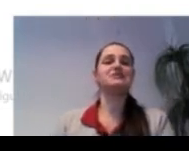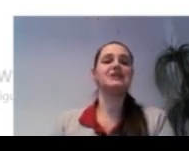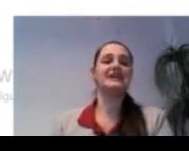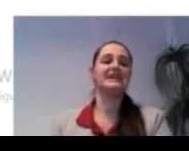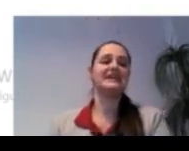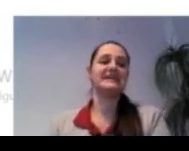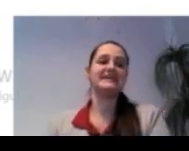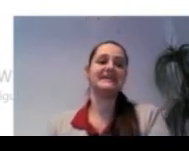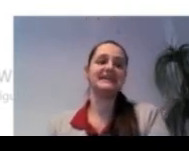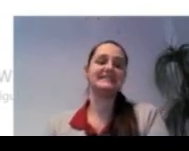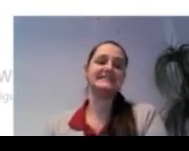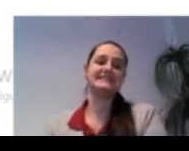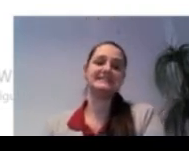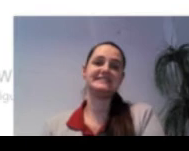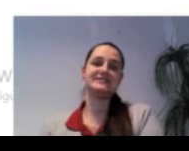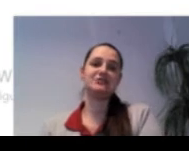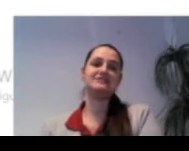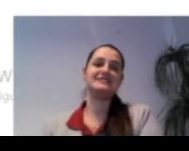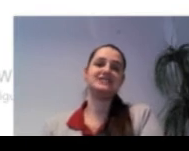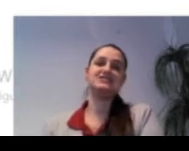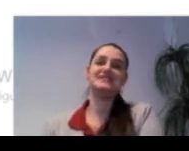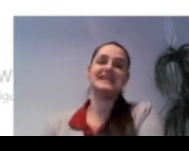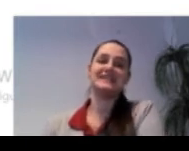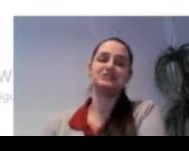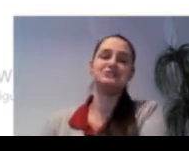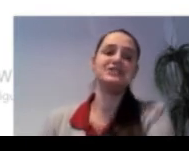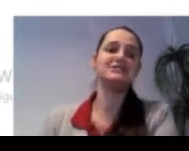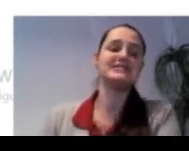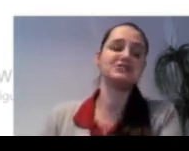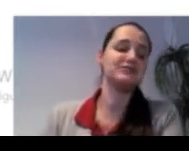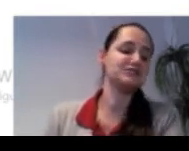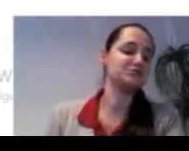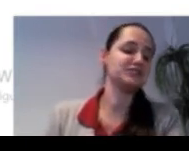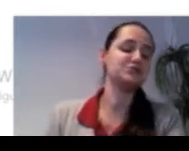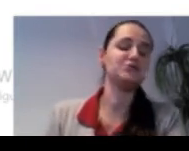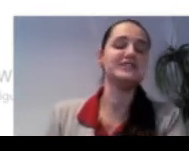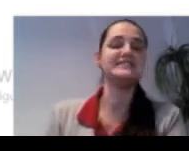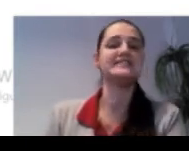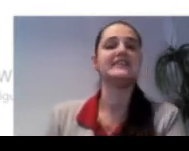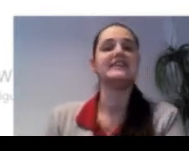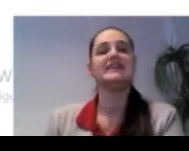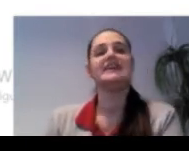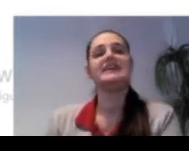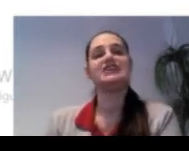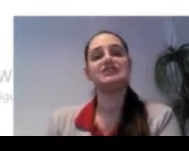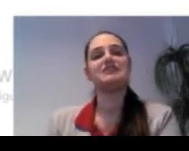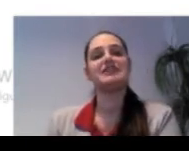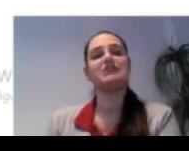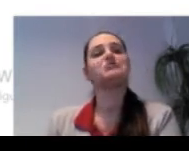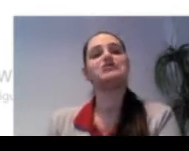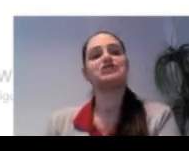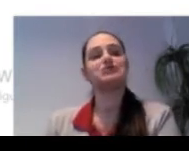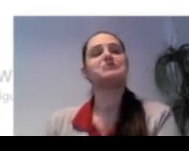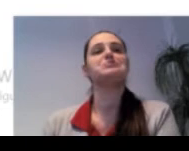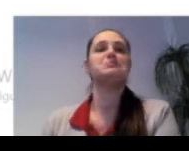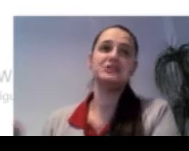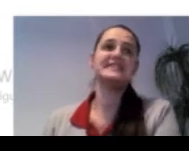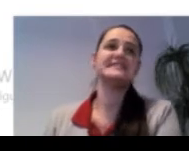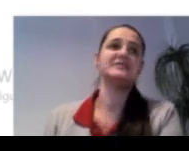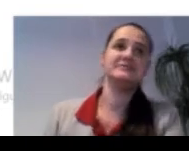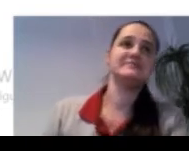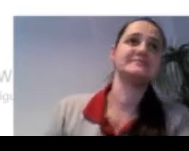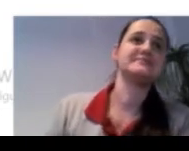Então, devido a essas novas atividades do vírus, essas novas mutações, que a gente vai falar hoje